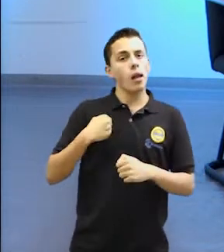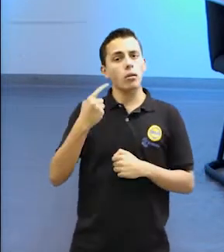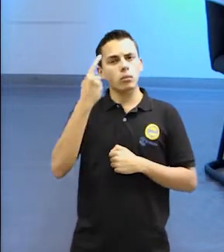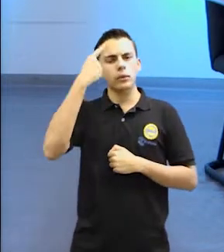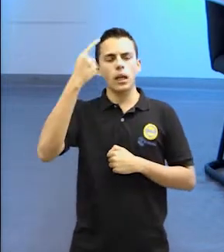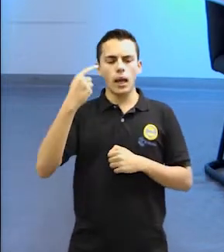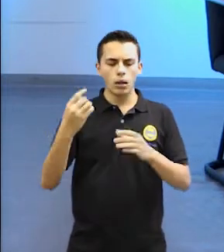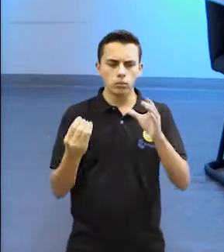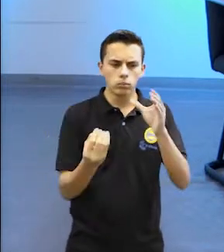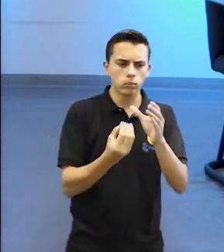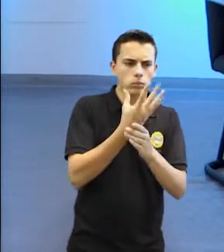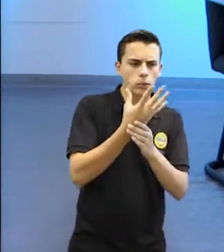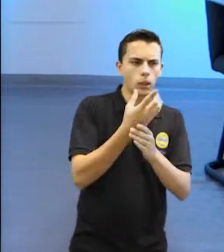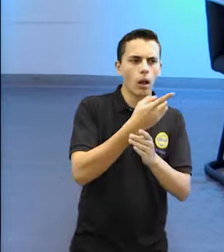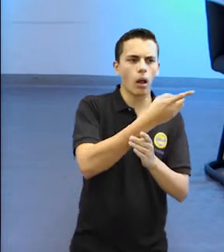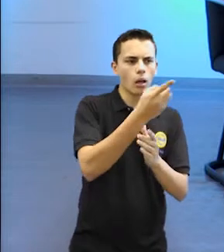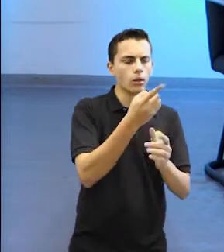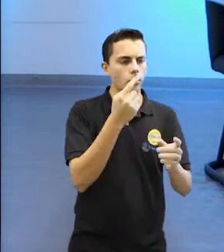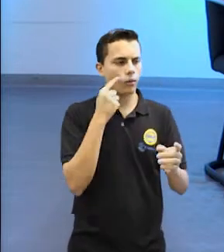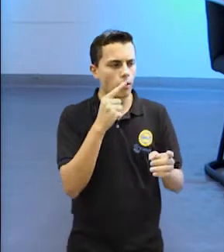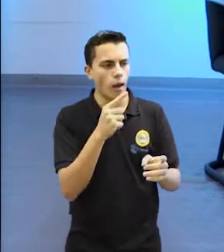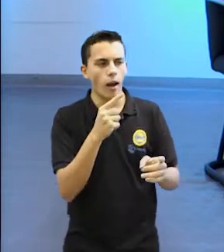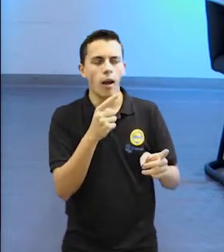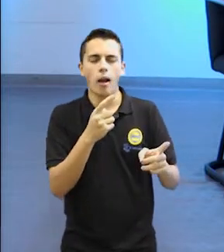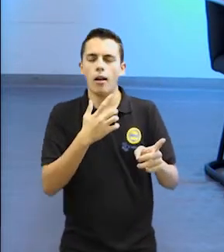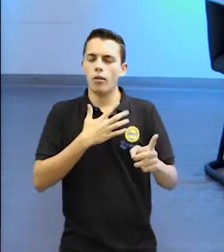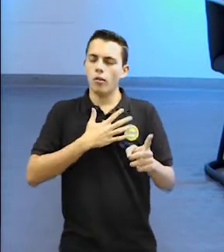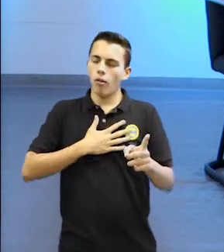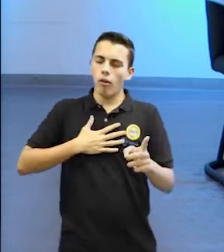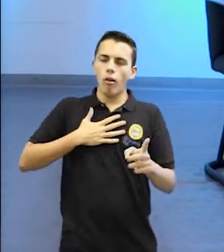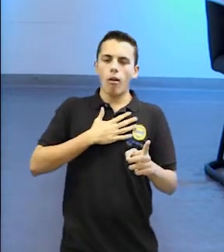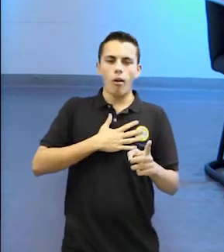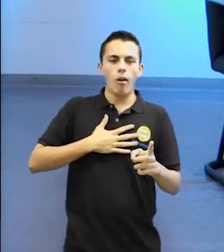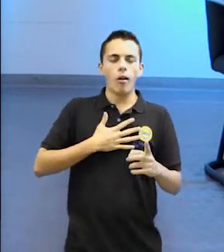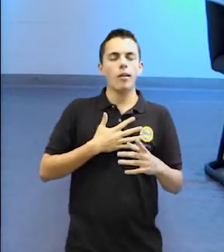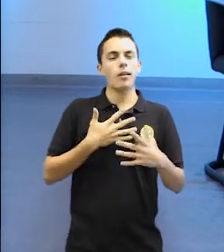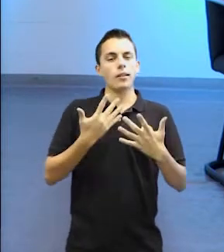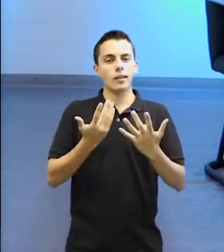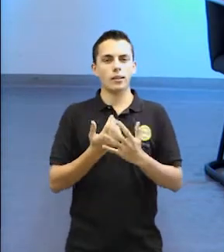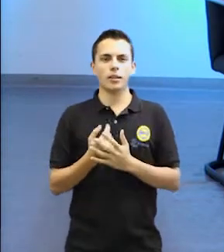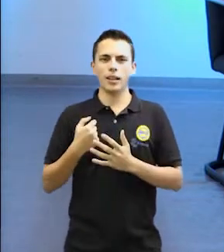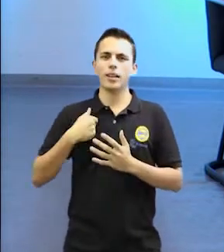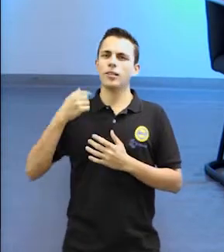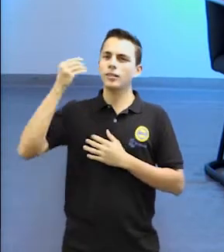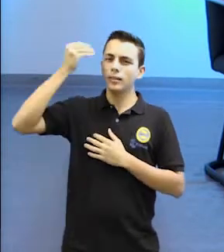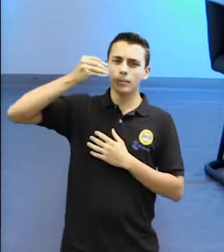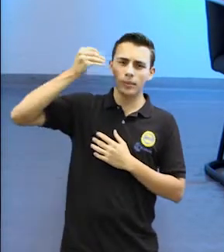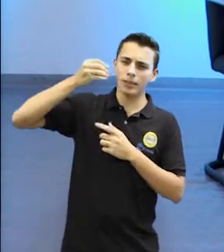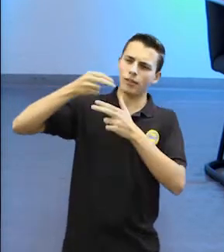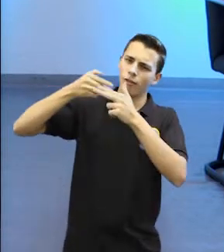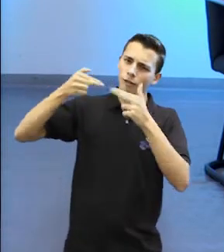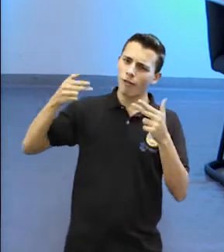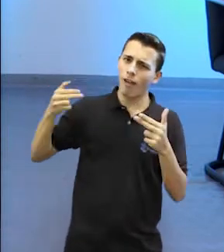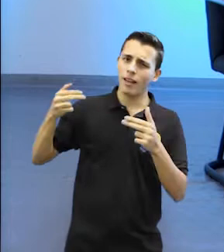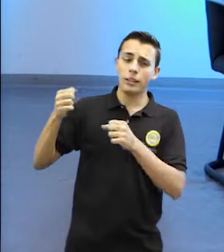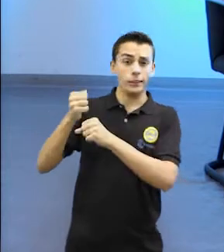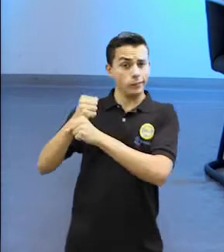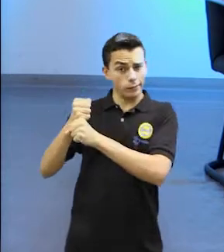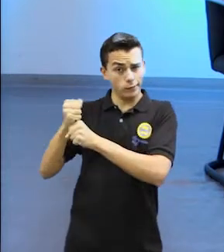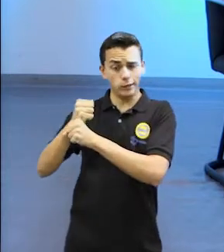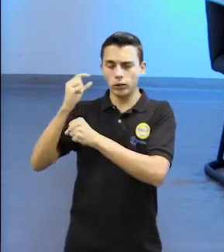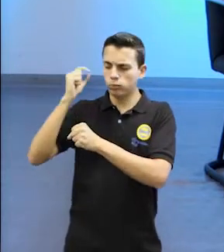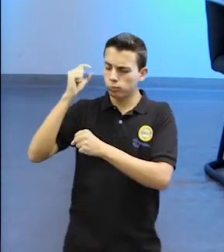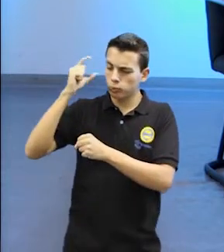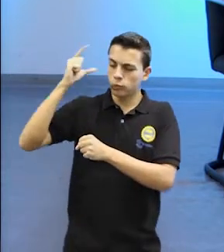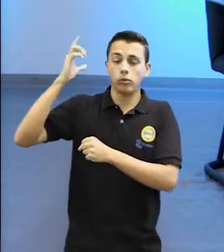desse muito prazer de fazer. Tá. Né? Então eu acho que todo o tempo da minha experiência, que a gente vai acumulando, eu